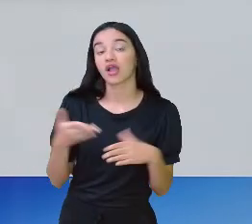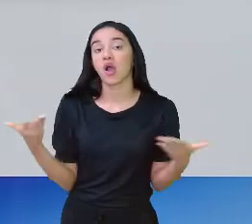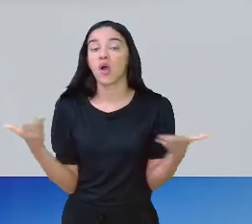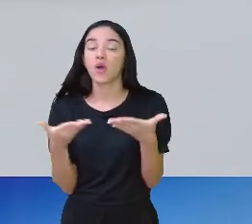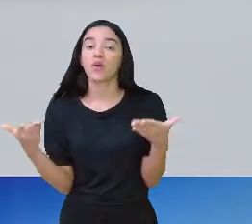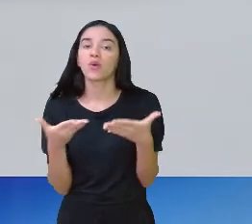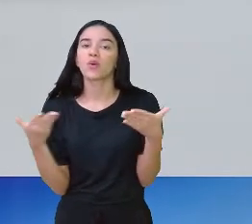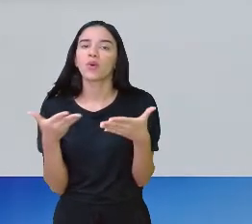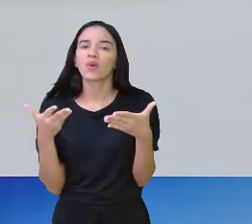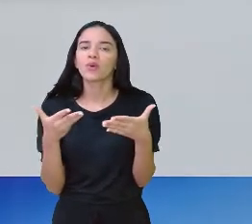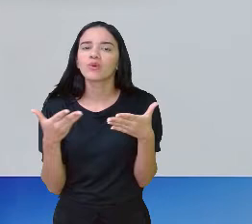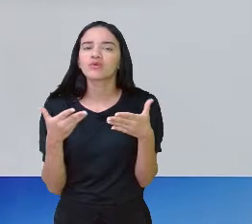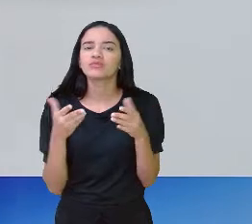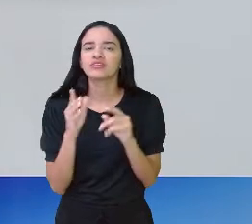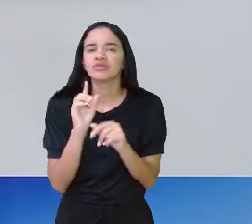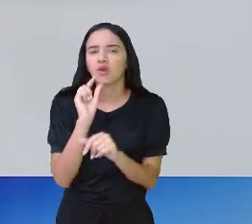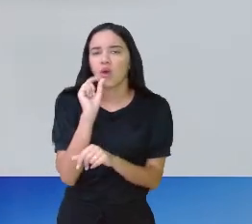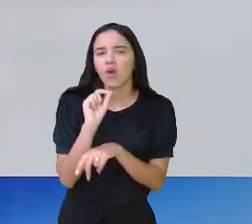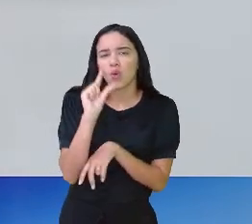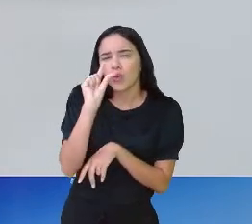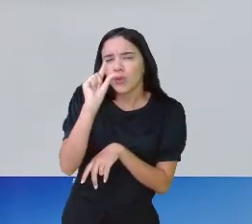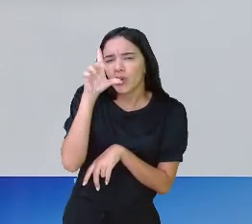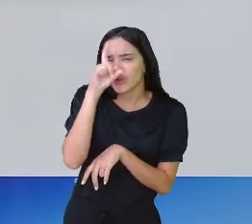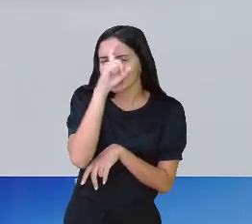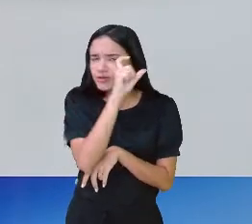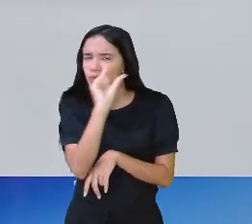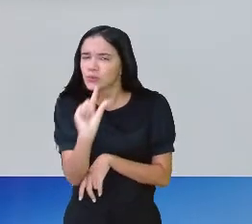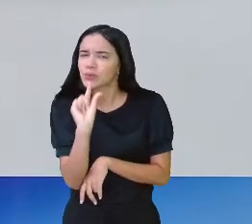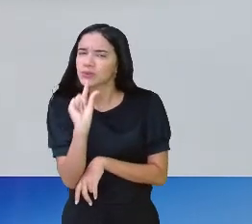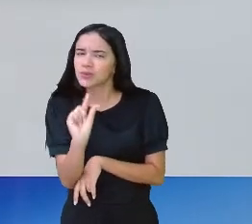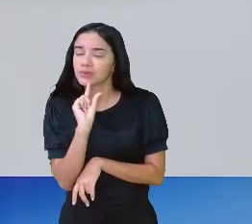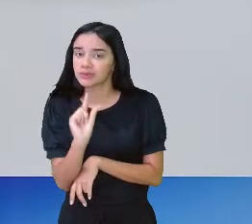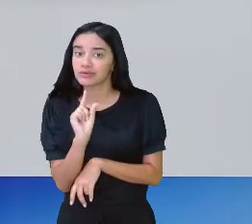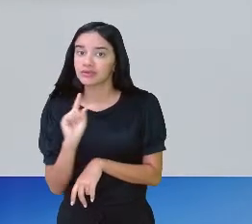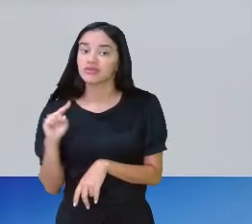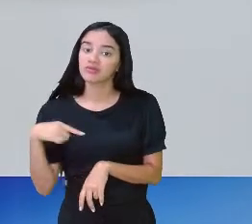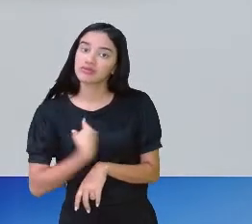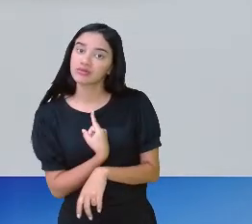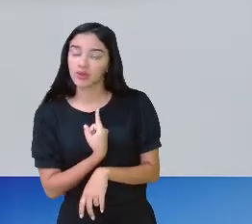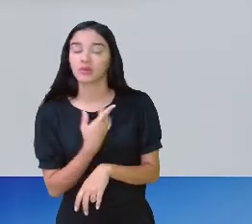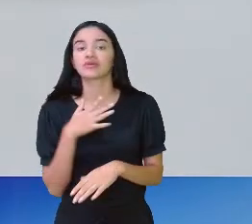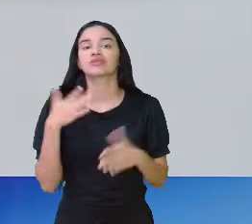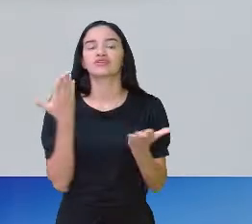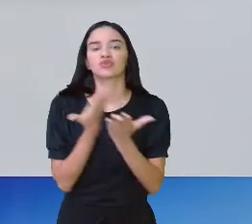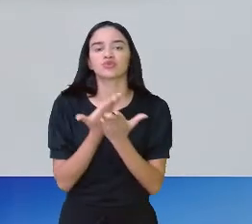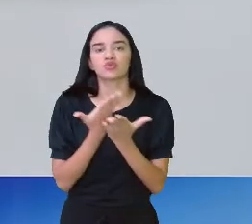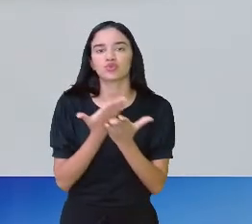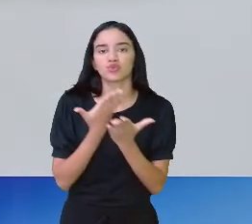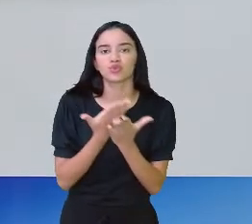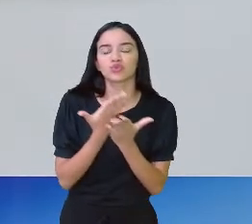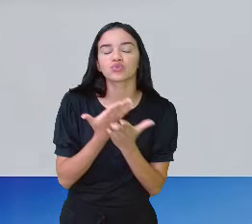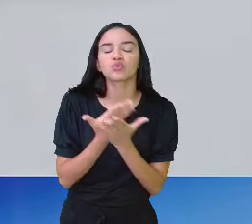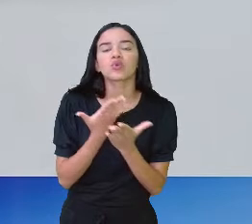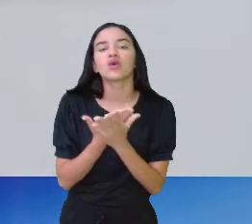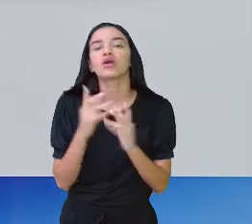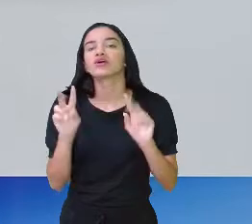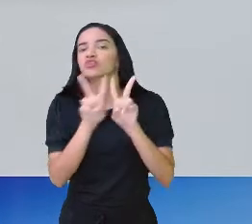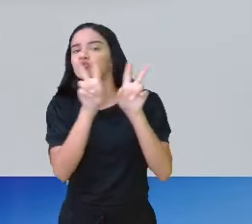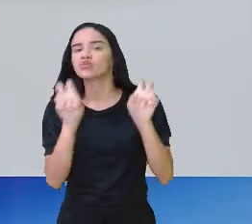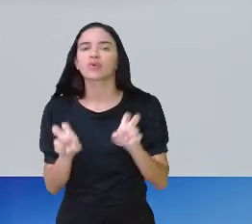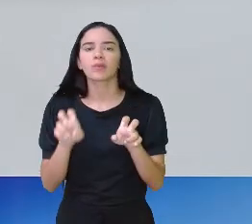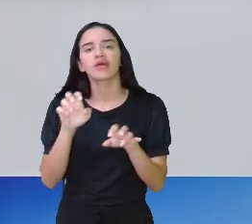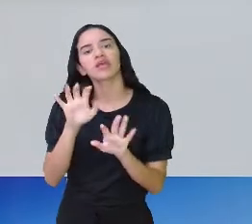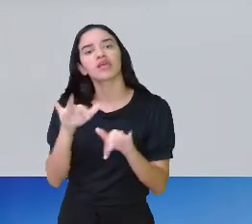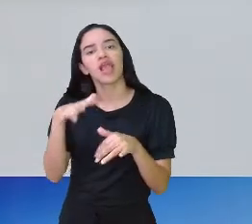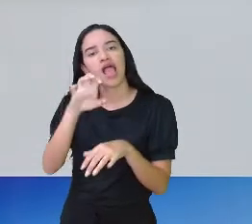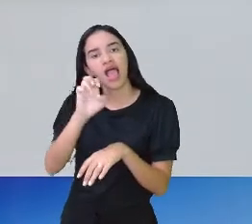vou elevar um pouquinho o nível. A gente já trabalhou sobre elementos desconhecidos, né? Elementos